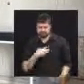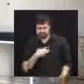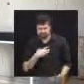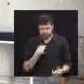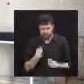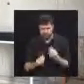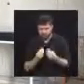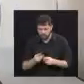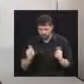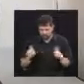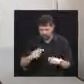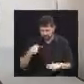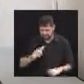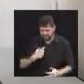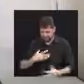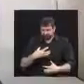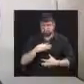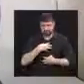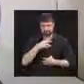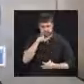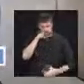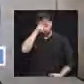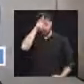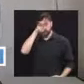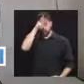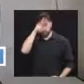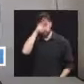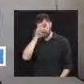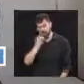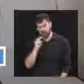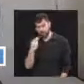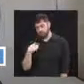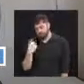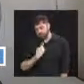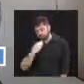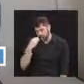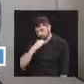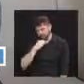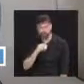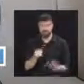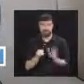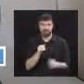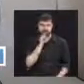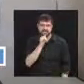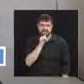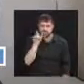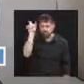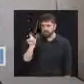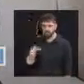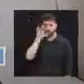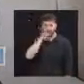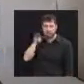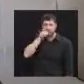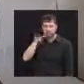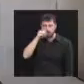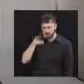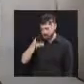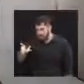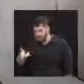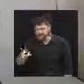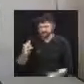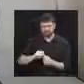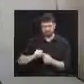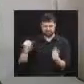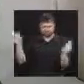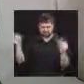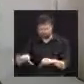como nós podemos nos fortalecermos ou não. Quando a pessoa fala demais, de vez ela está fazendo um bem para ela está fazendo um mal. Por